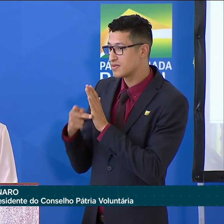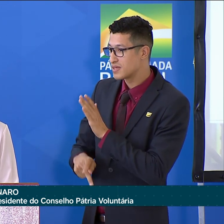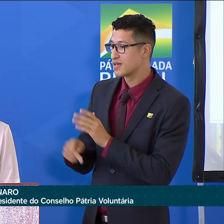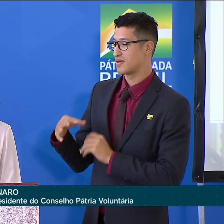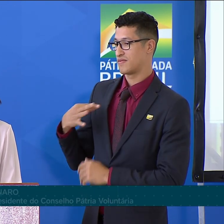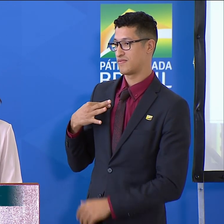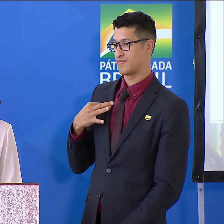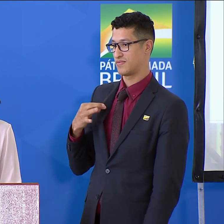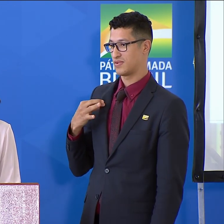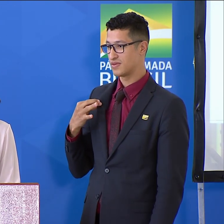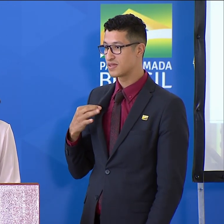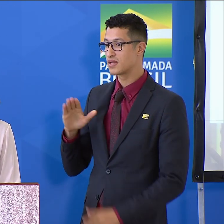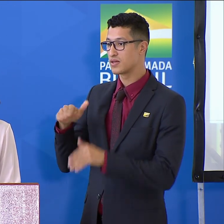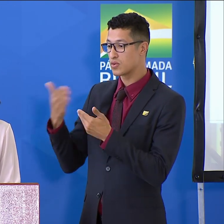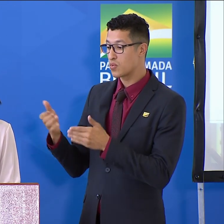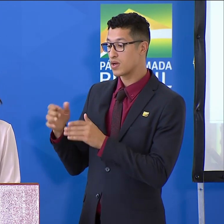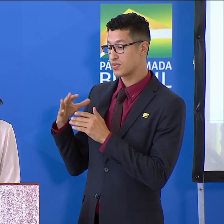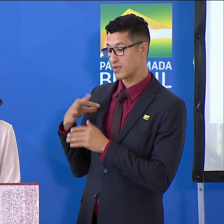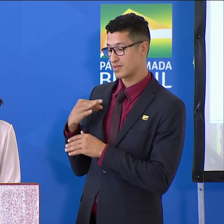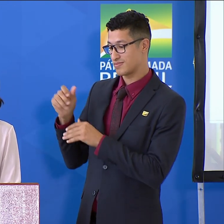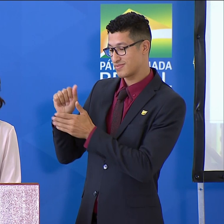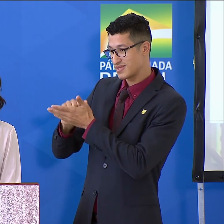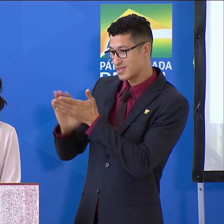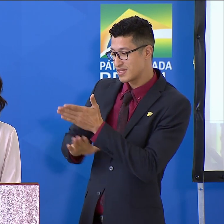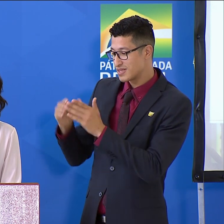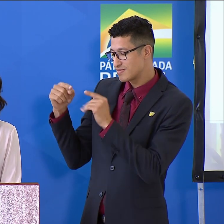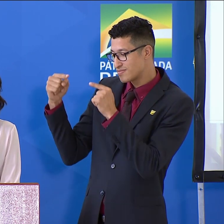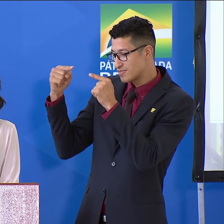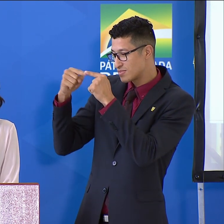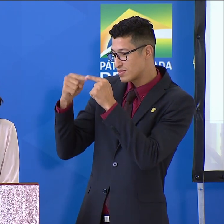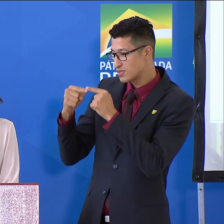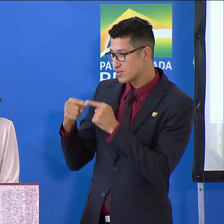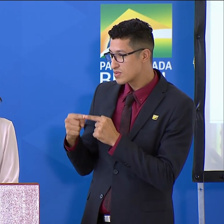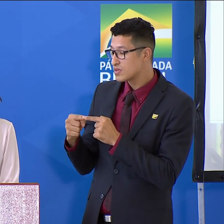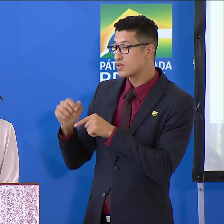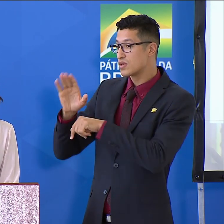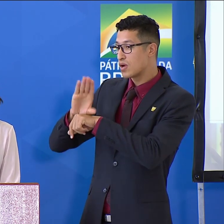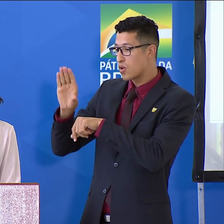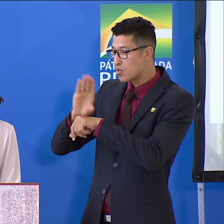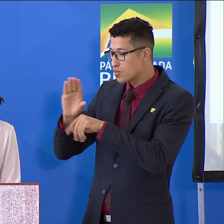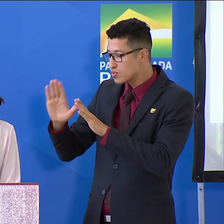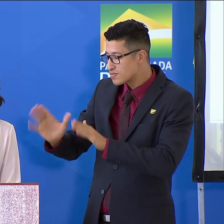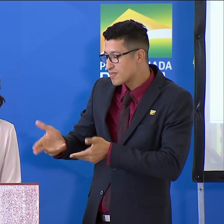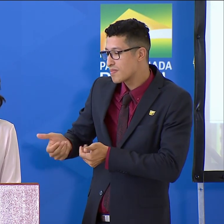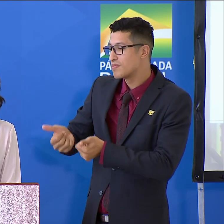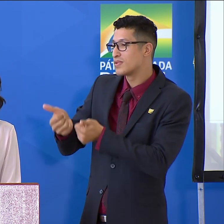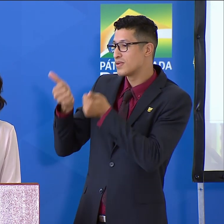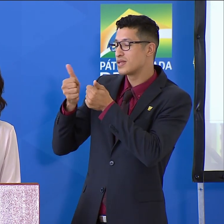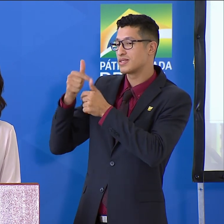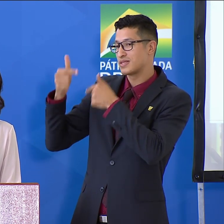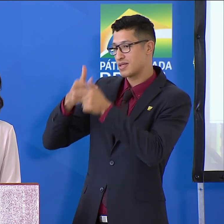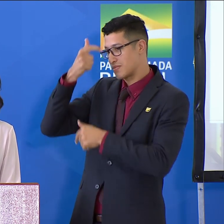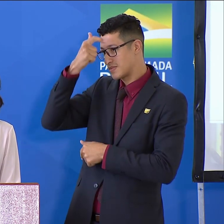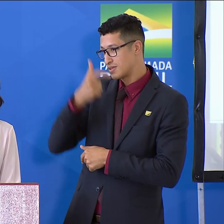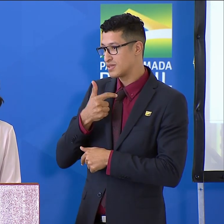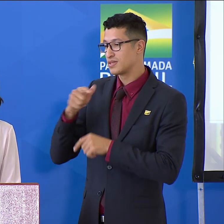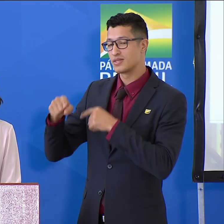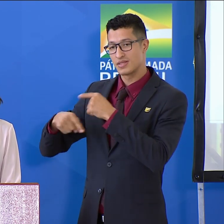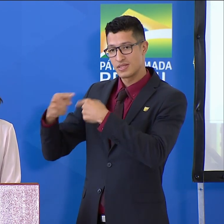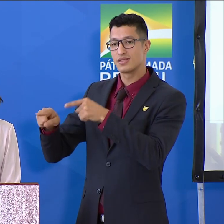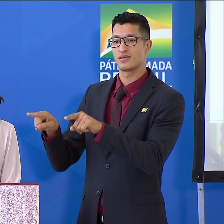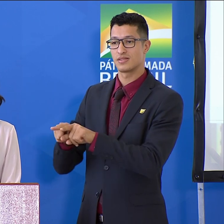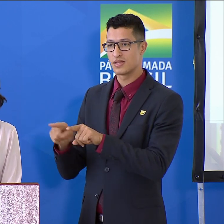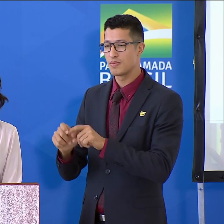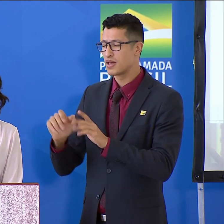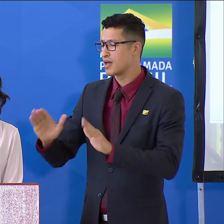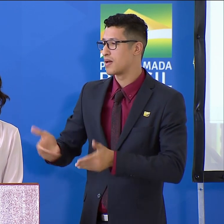voluntária, quando essa atividade estiver conjugada a um curso que vise o aprimoramento do servidor e, em consequência,